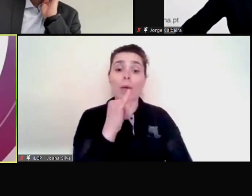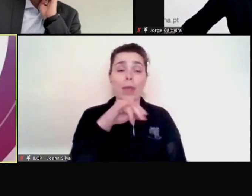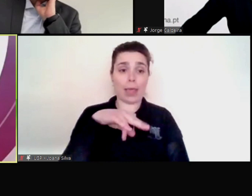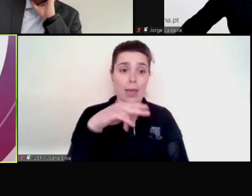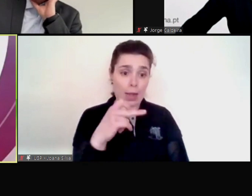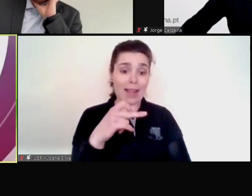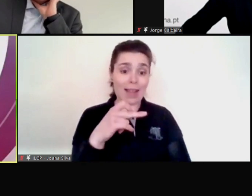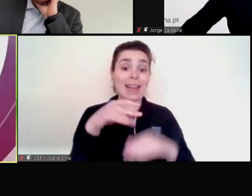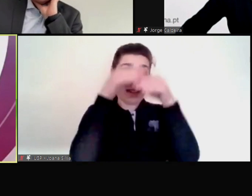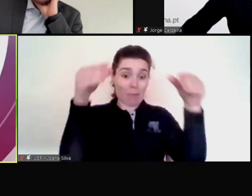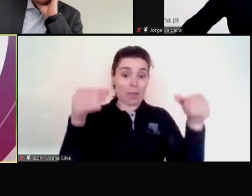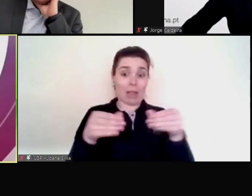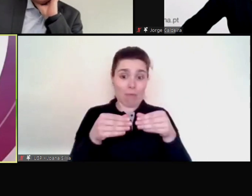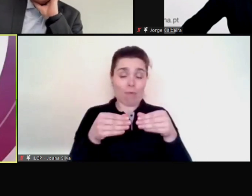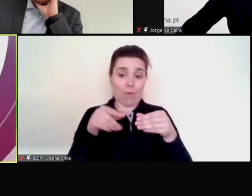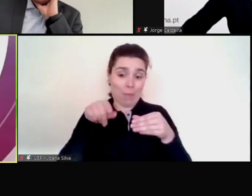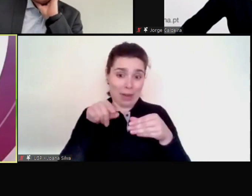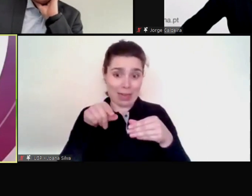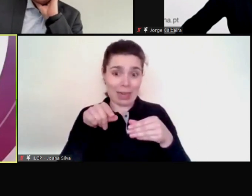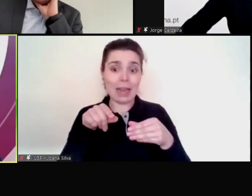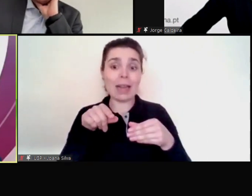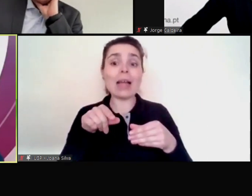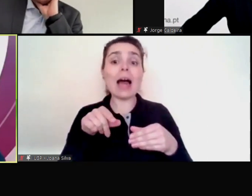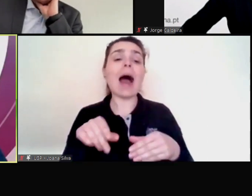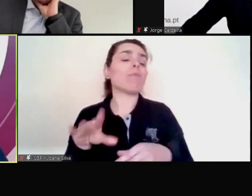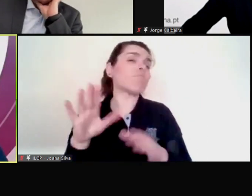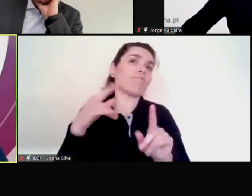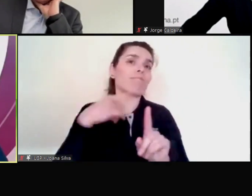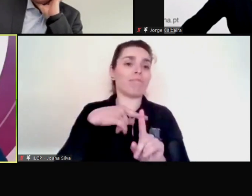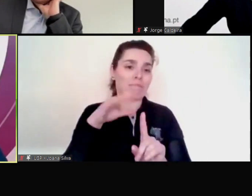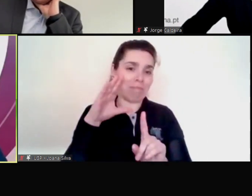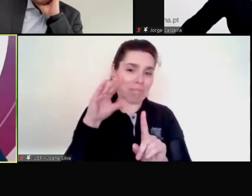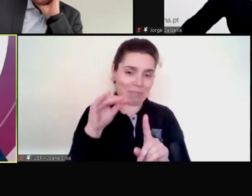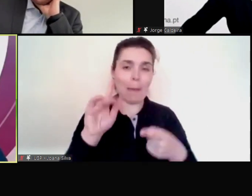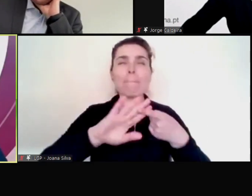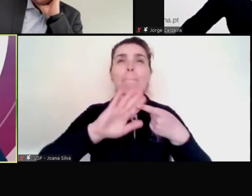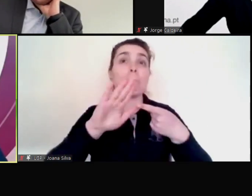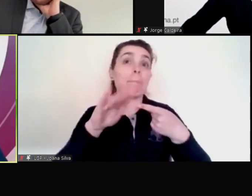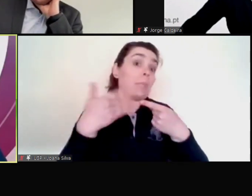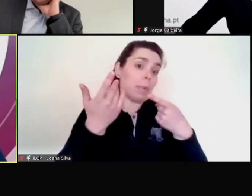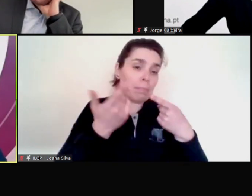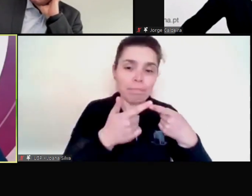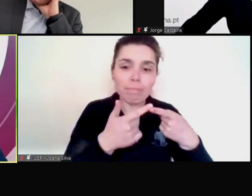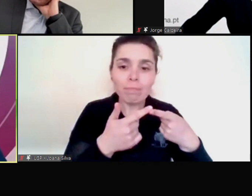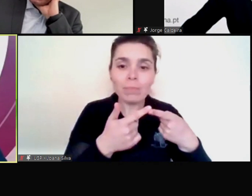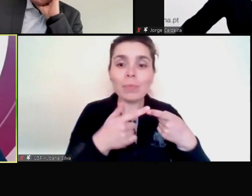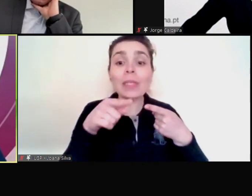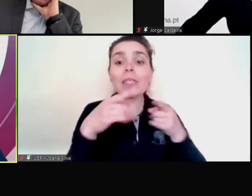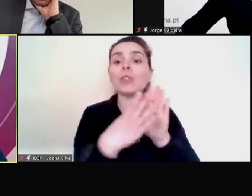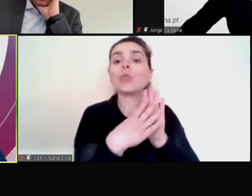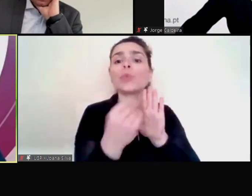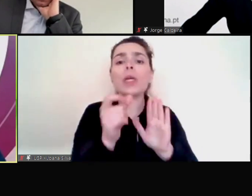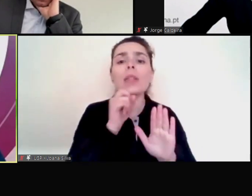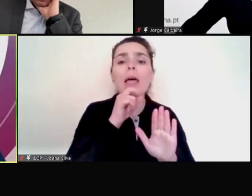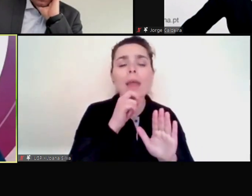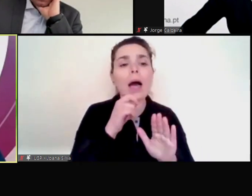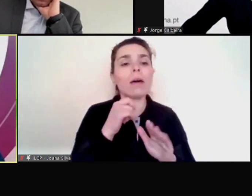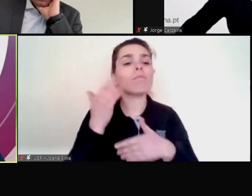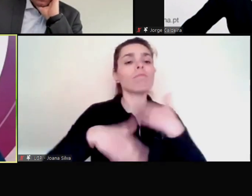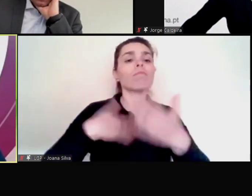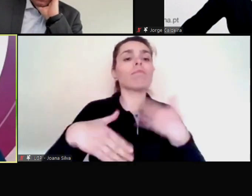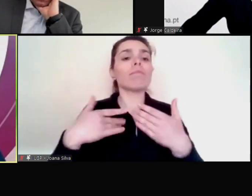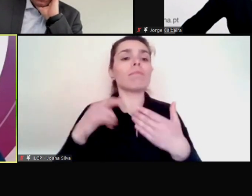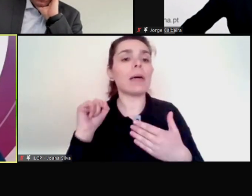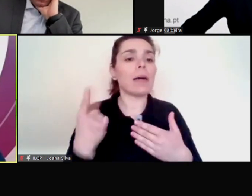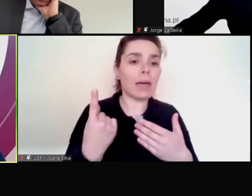Now para fazer MOOCs, vou falar de 10 vantagens. A primeira será que este modelo permite rentabilizar e